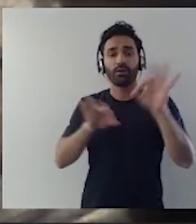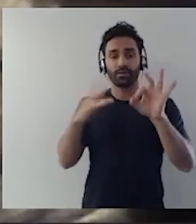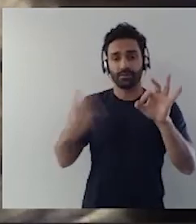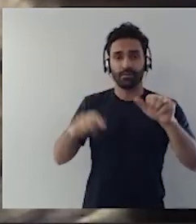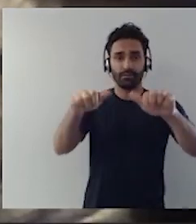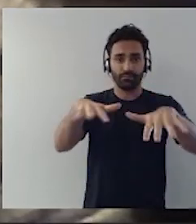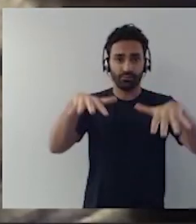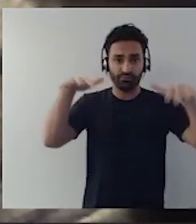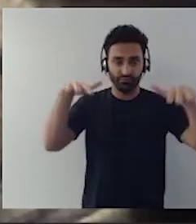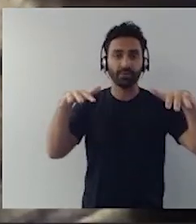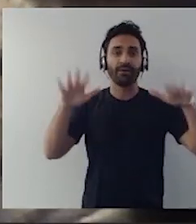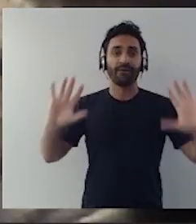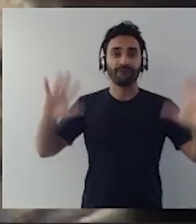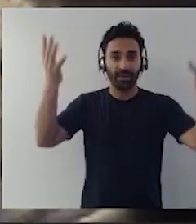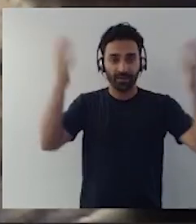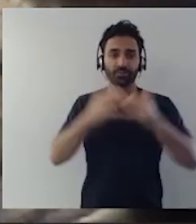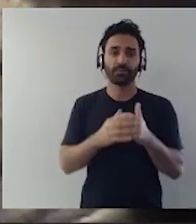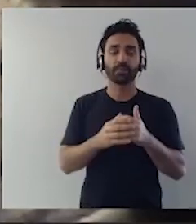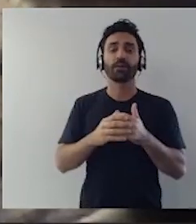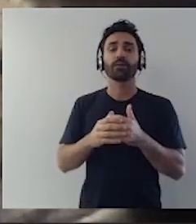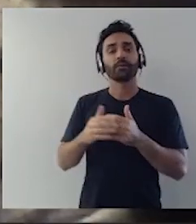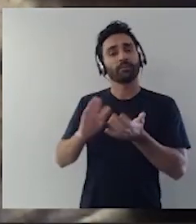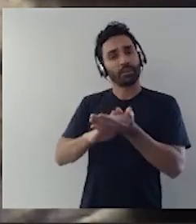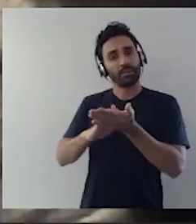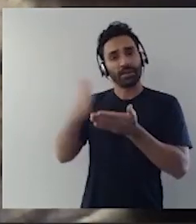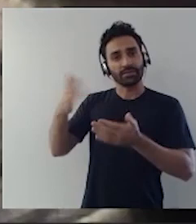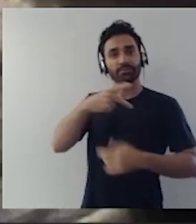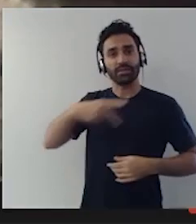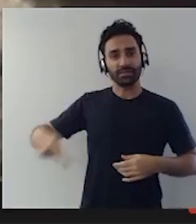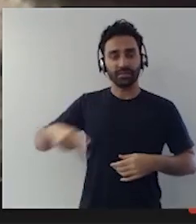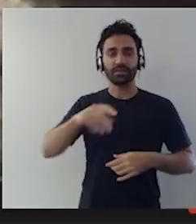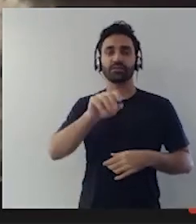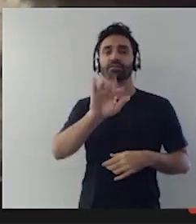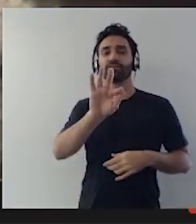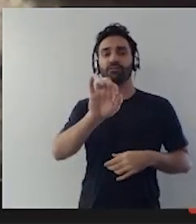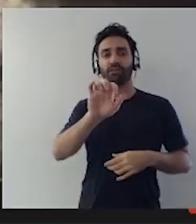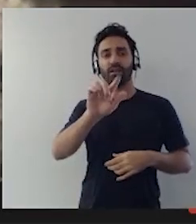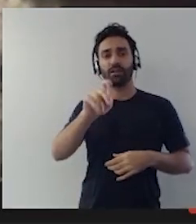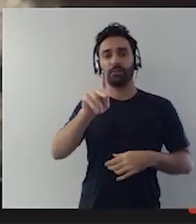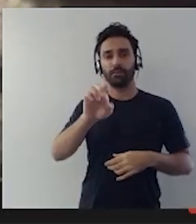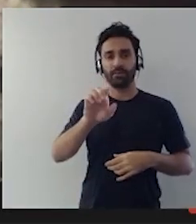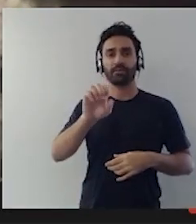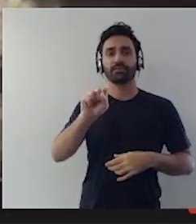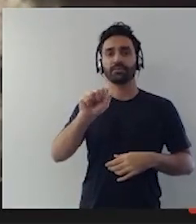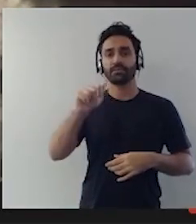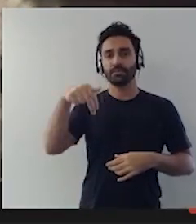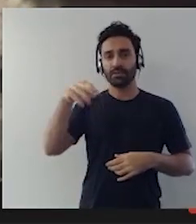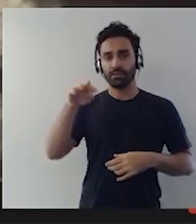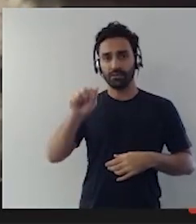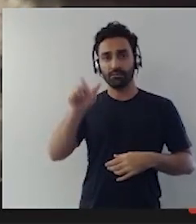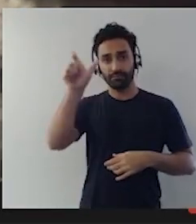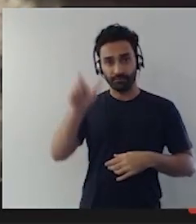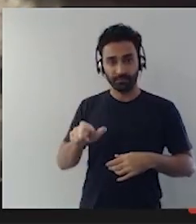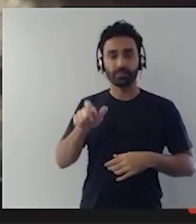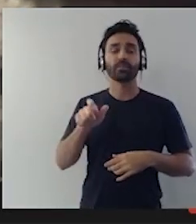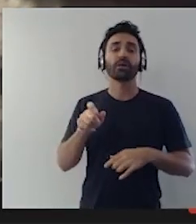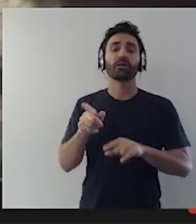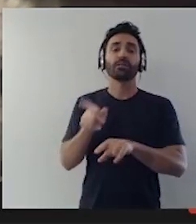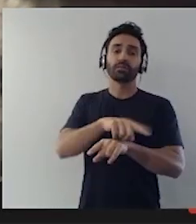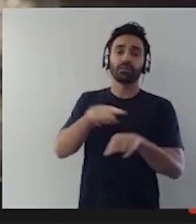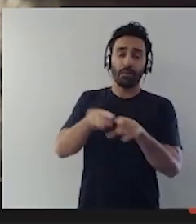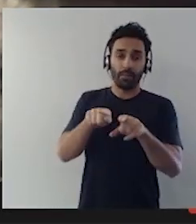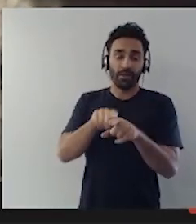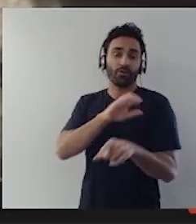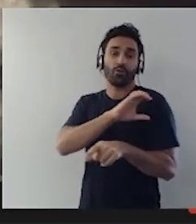evento. Inicialmente, parabenizar o nosso presidente, Felipe Santa Cruz, o coordenador científico do evento, membro